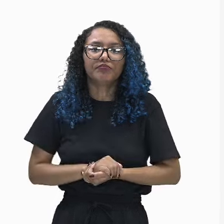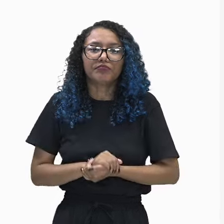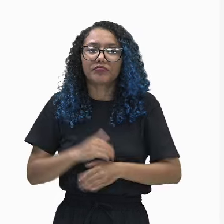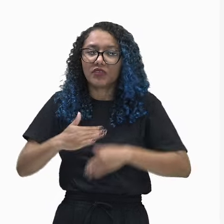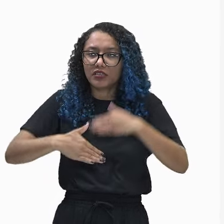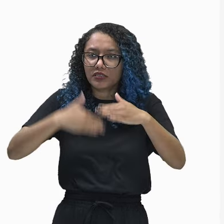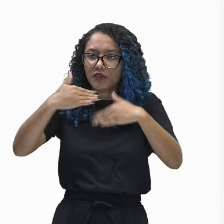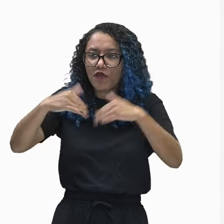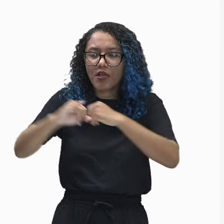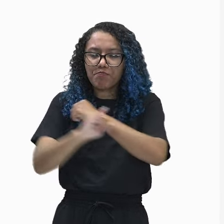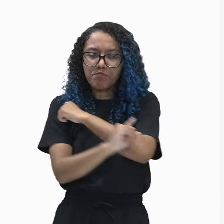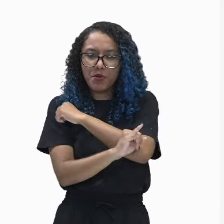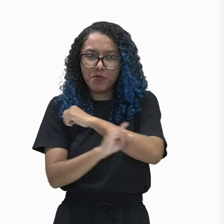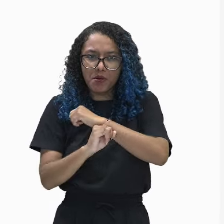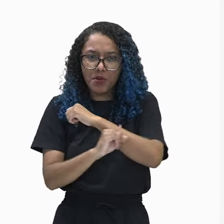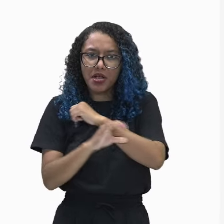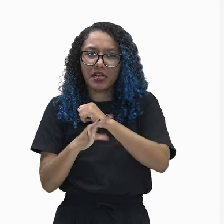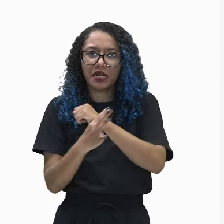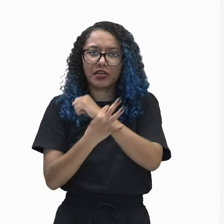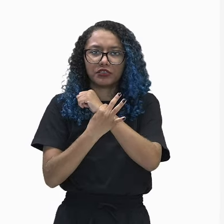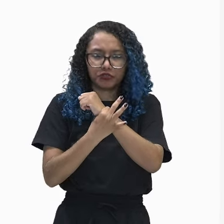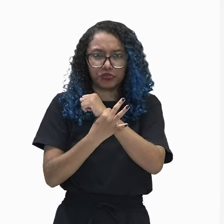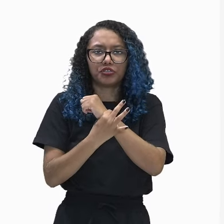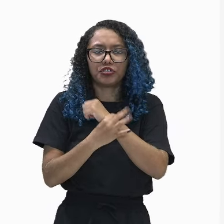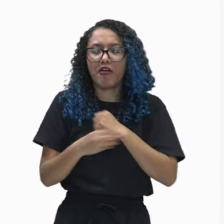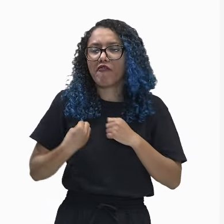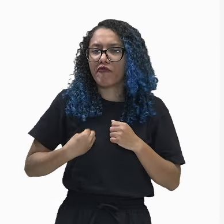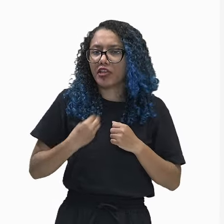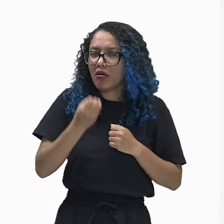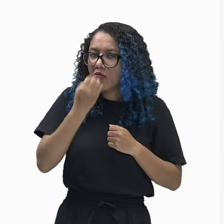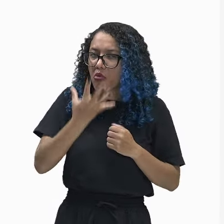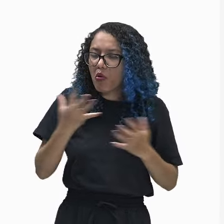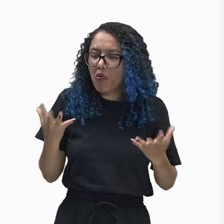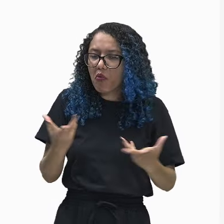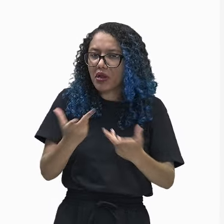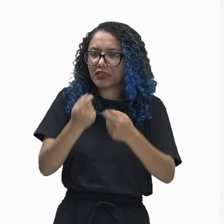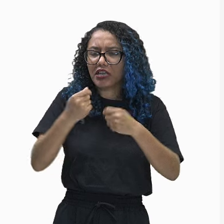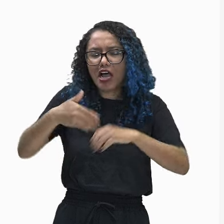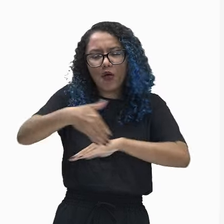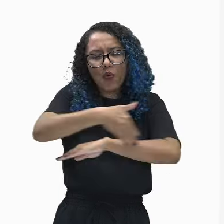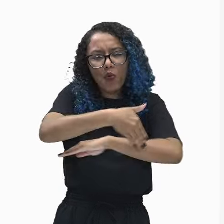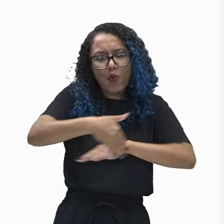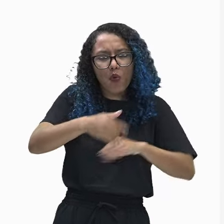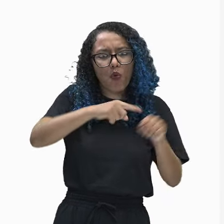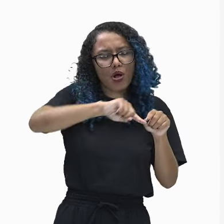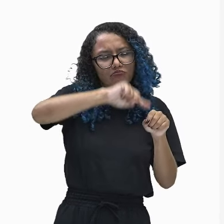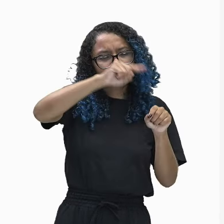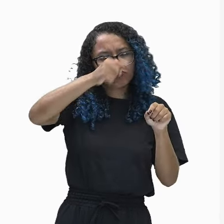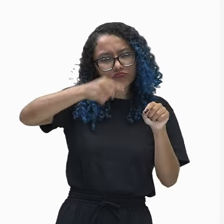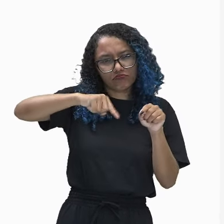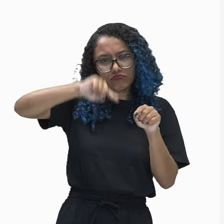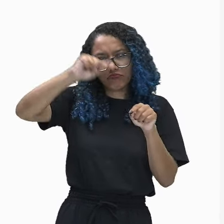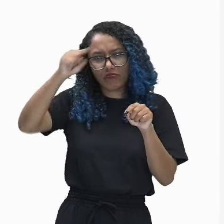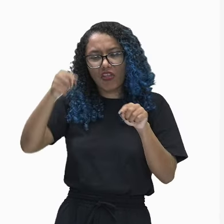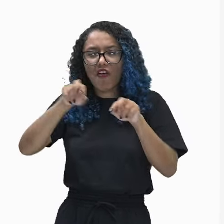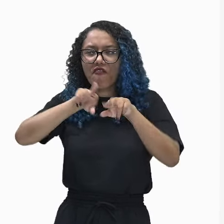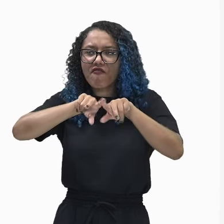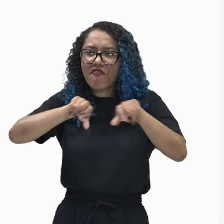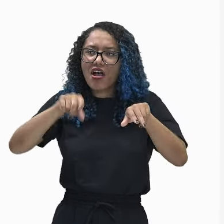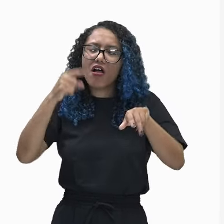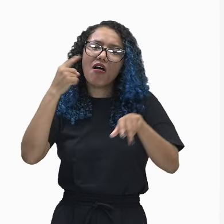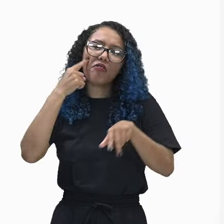infraestrutura para garantir a melhoria da qualidade de vida, como estradas e arquedutos. Trouxe para vocês aqui uma imagem